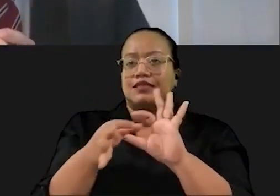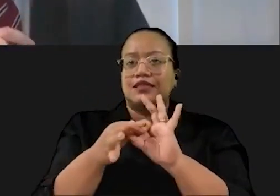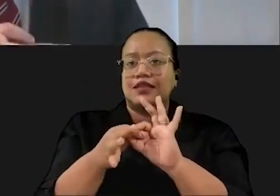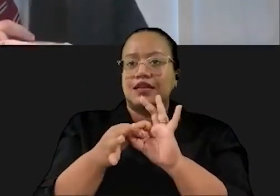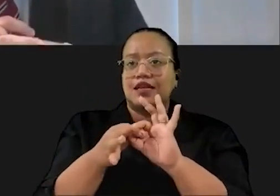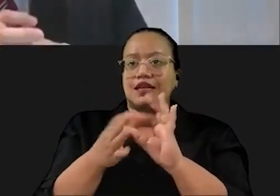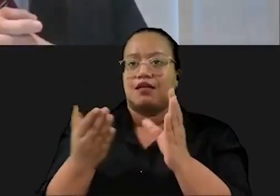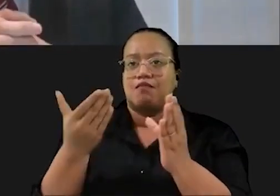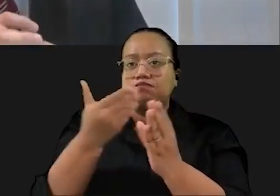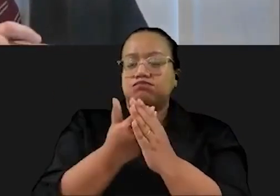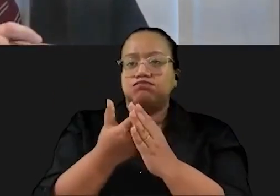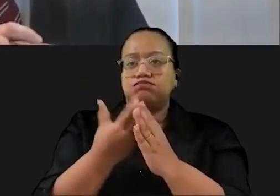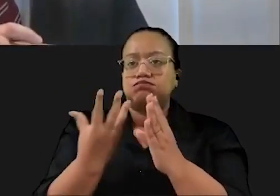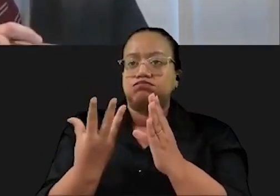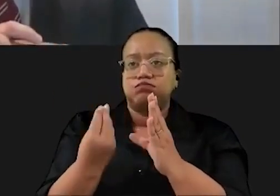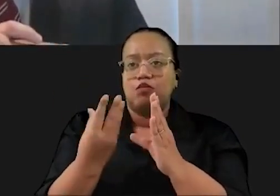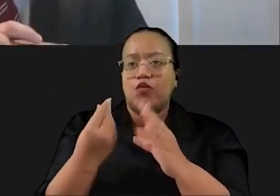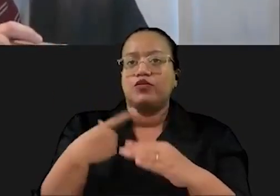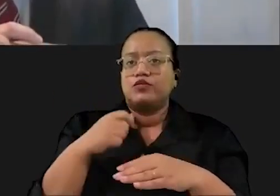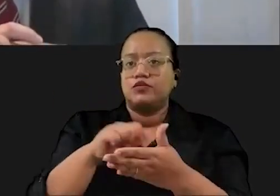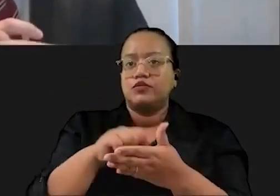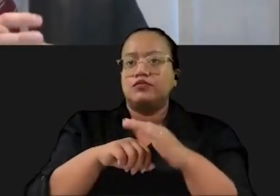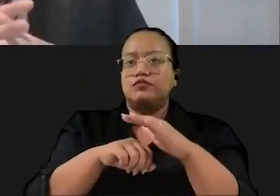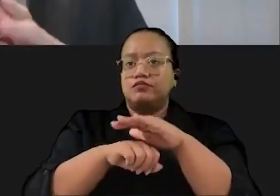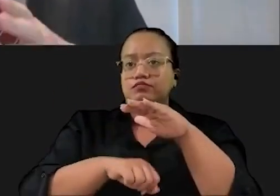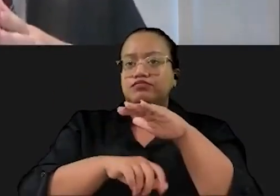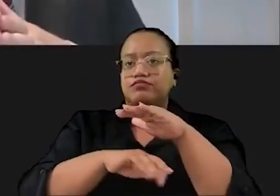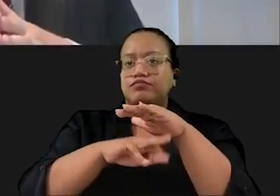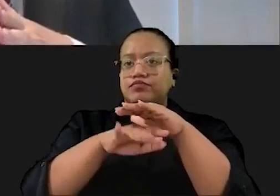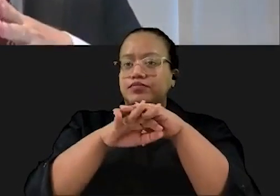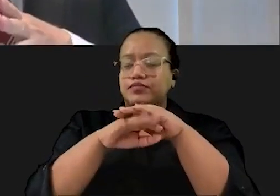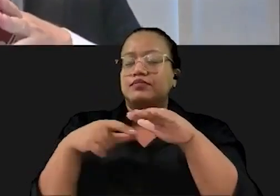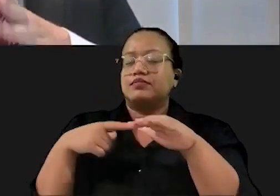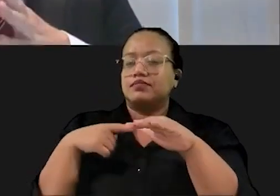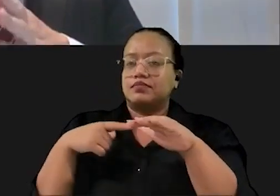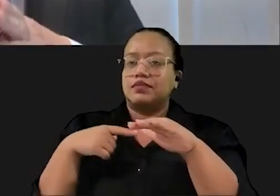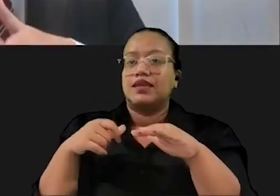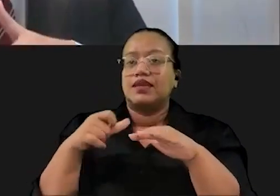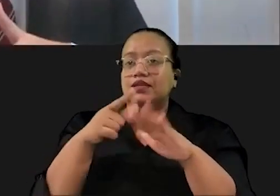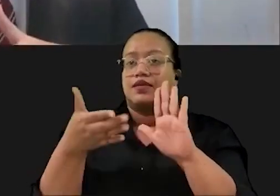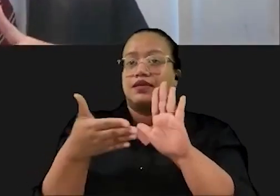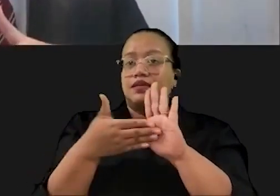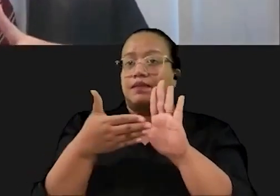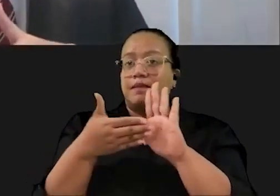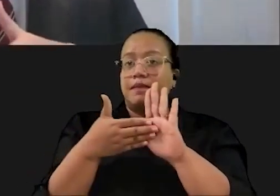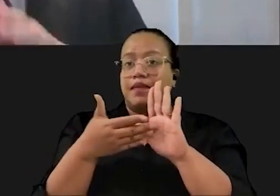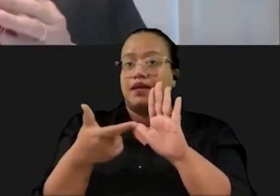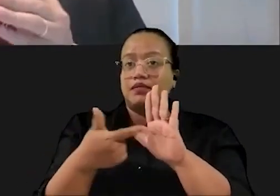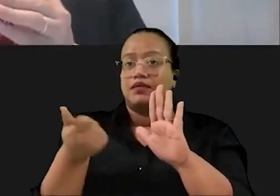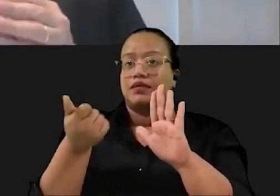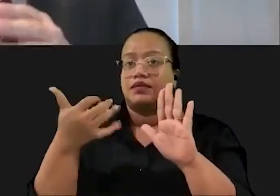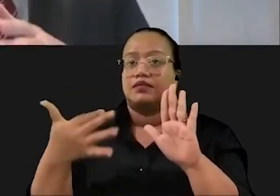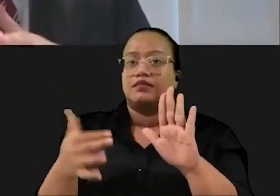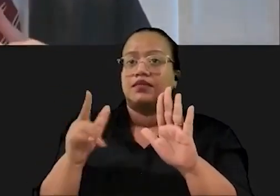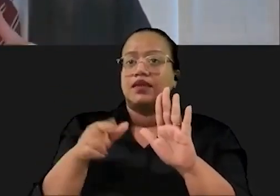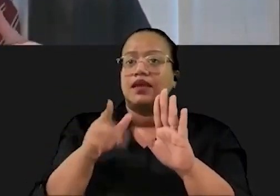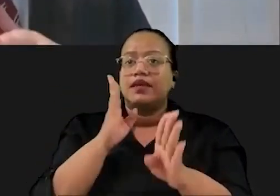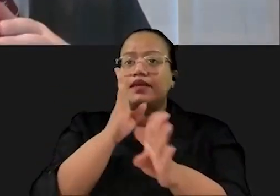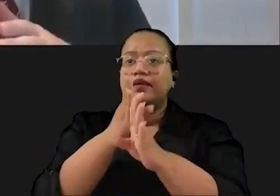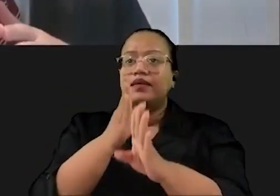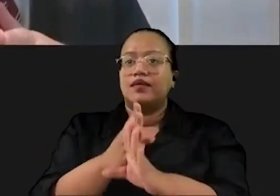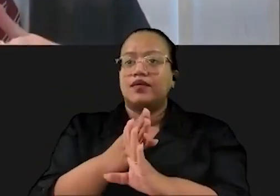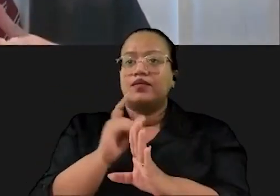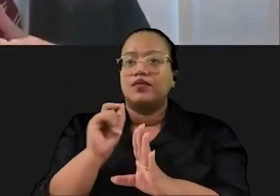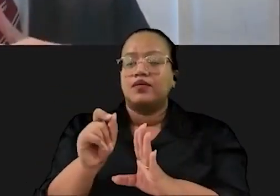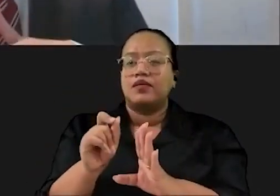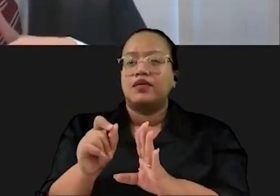criação dessa pauta séria foi a constatação de que os benefícios por incapacidade constituem os subtemas